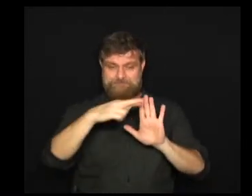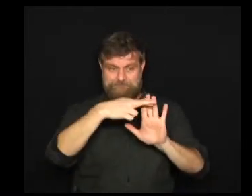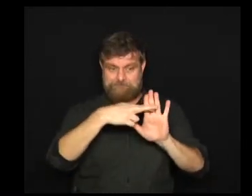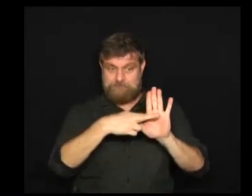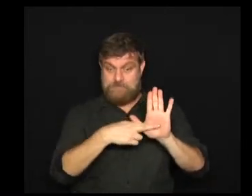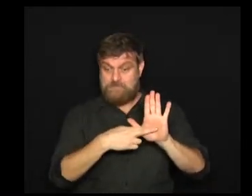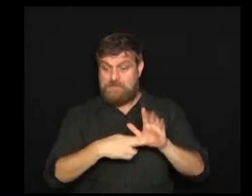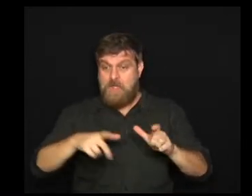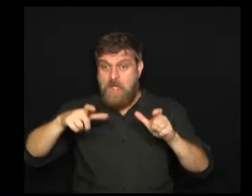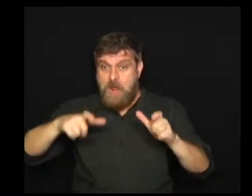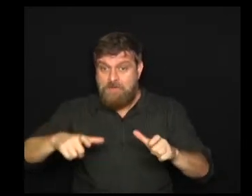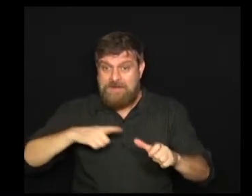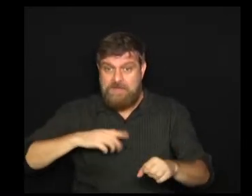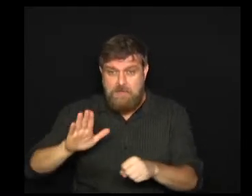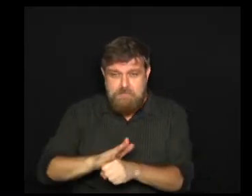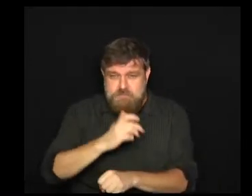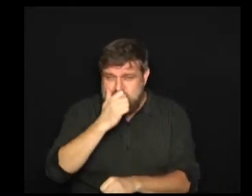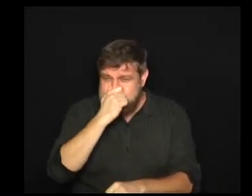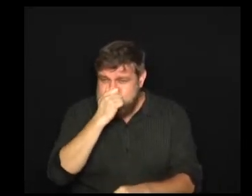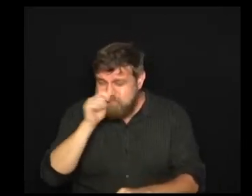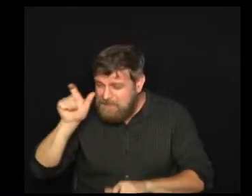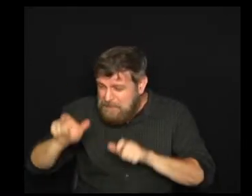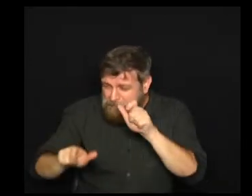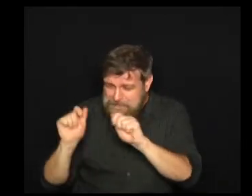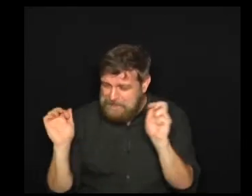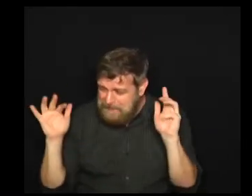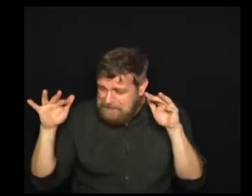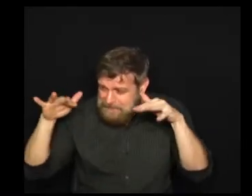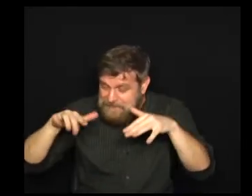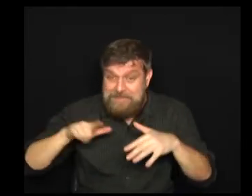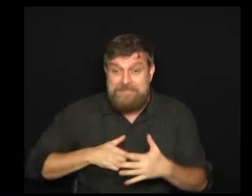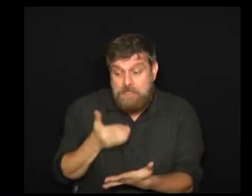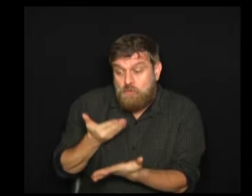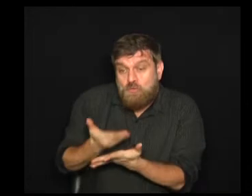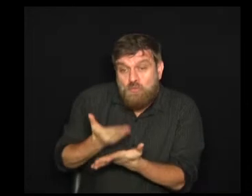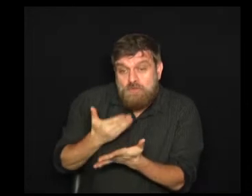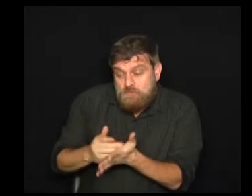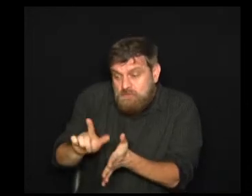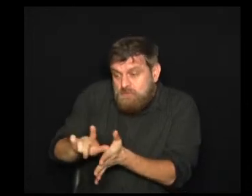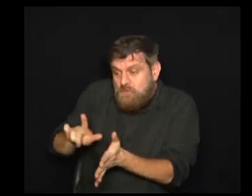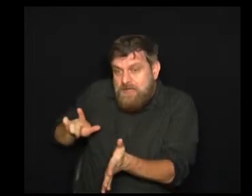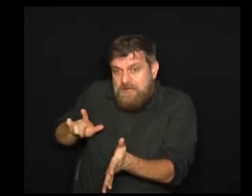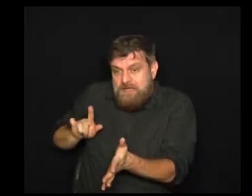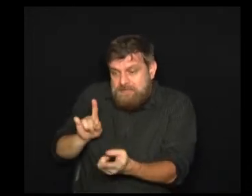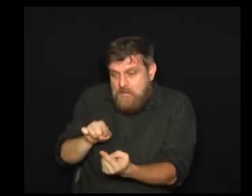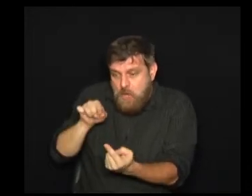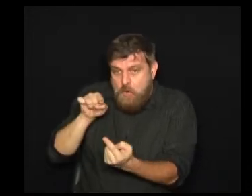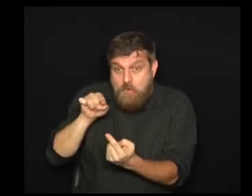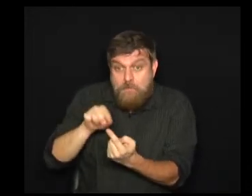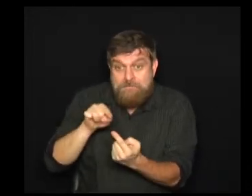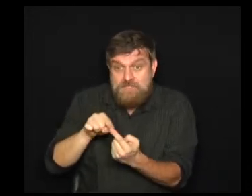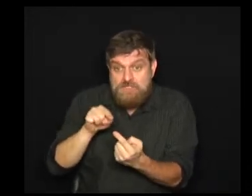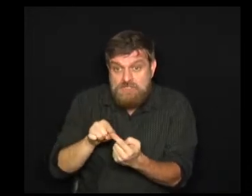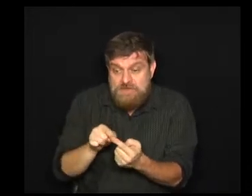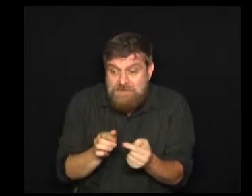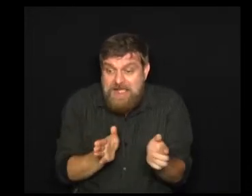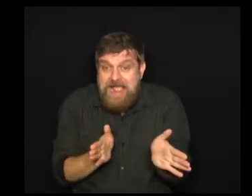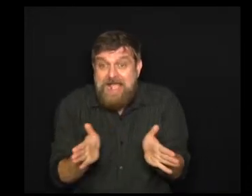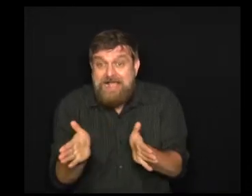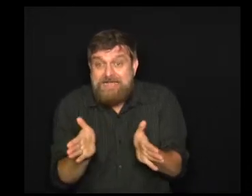esses locais de grande concentração sejam estudados e sejam planilhados como rotas